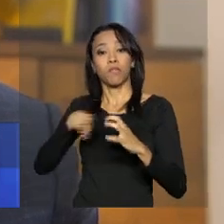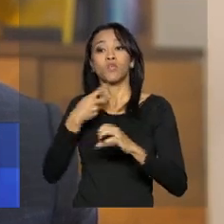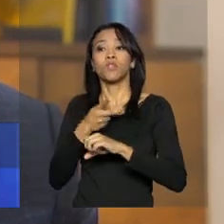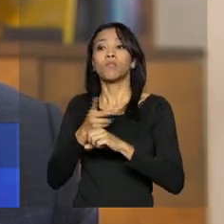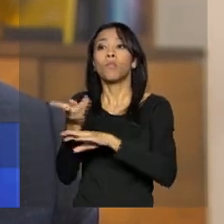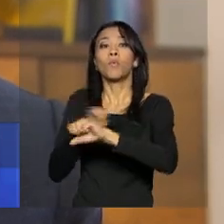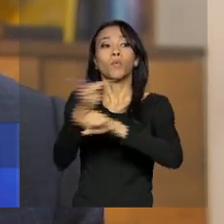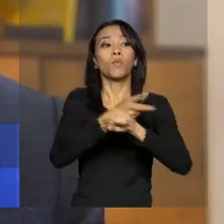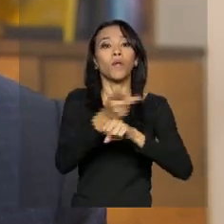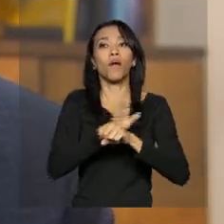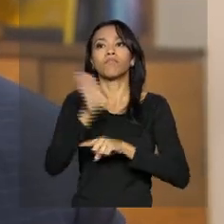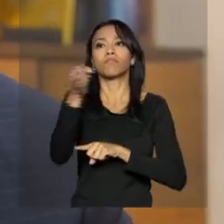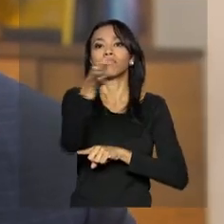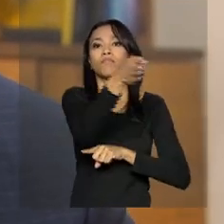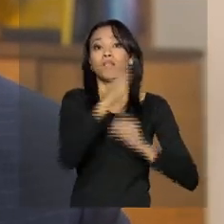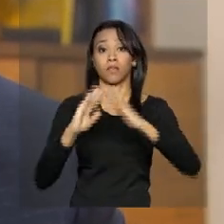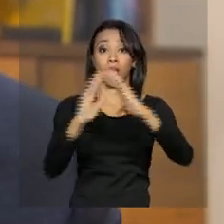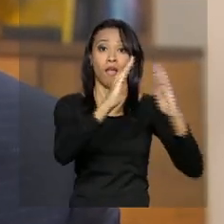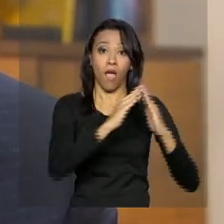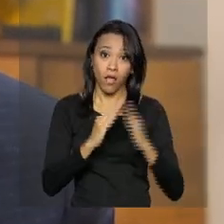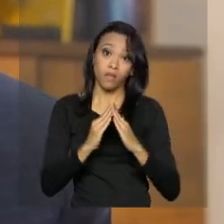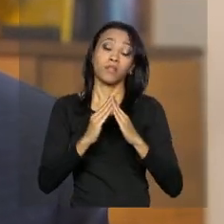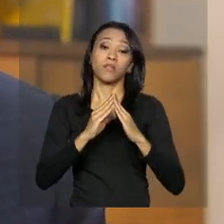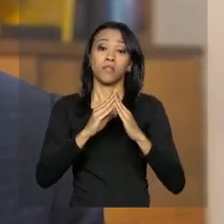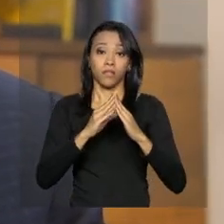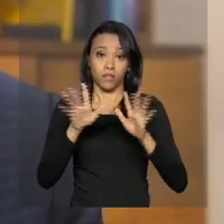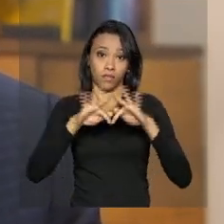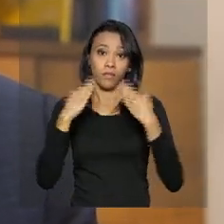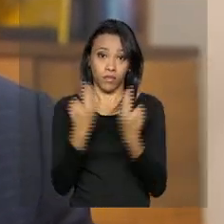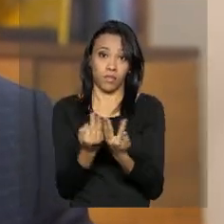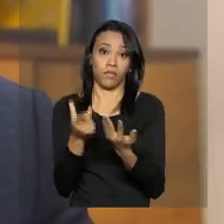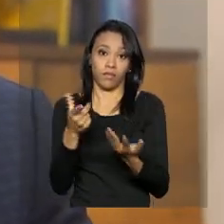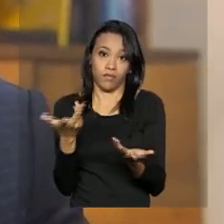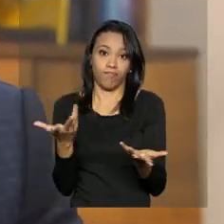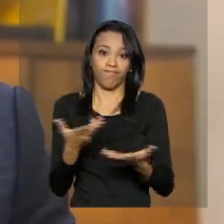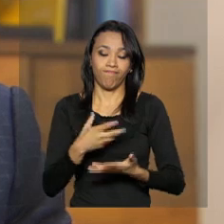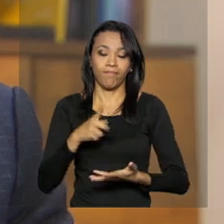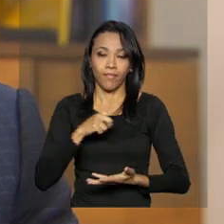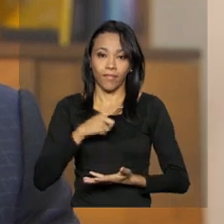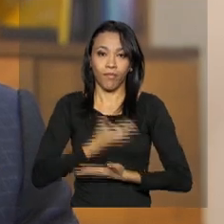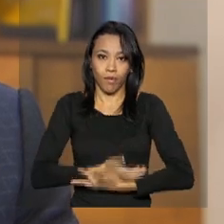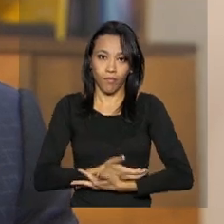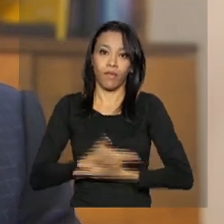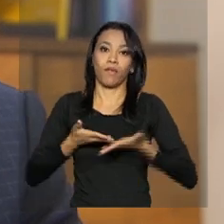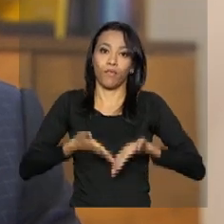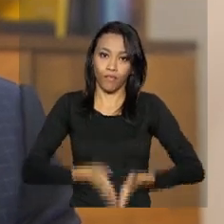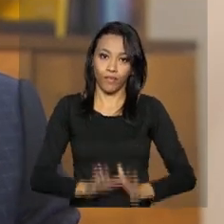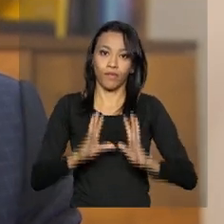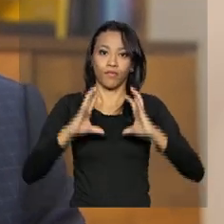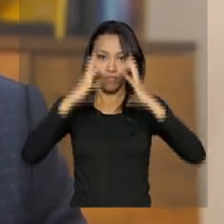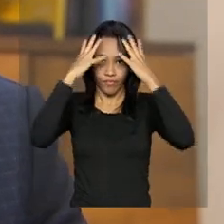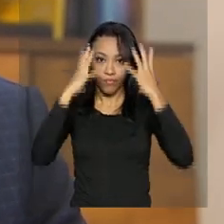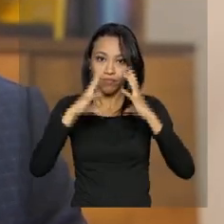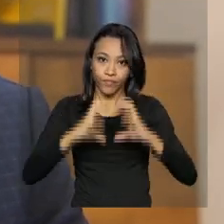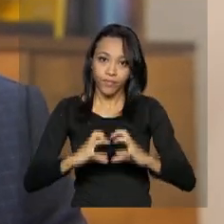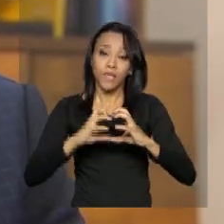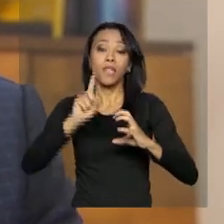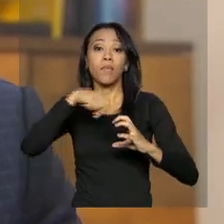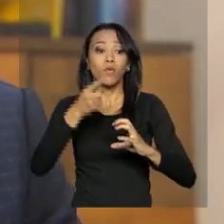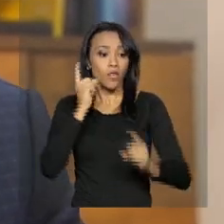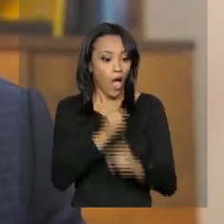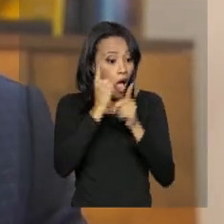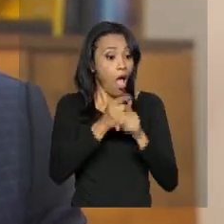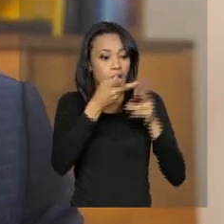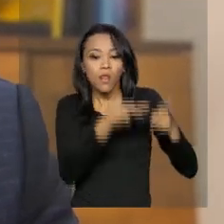em casa a que se Providencie o transporte dessa criança e que ela seja levada para um centro de referência que